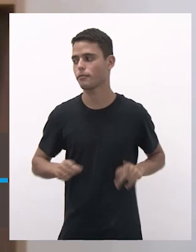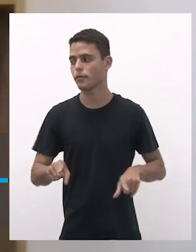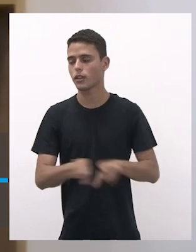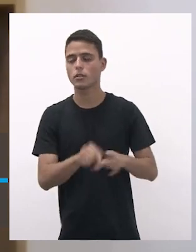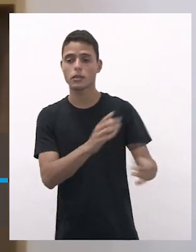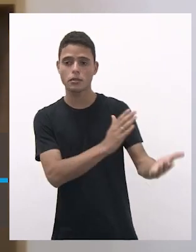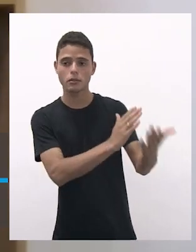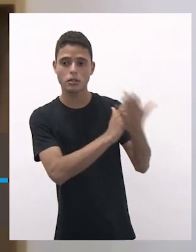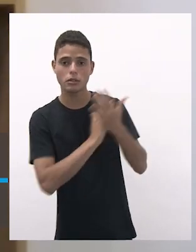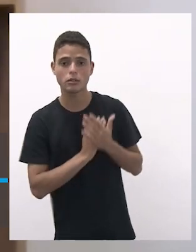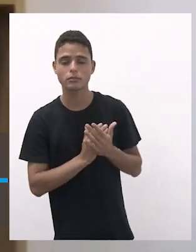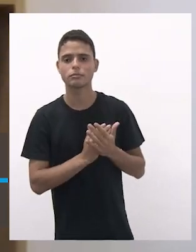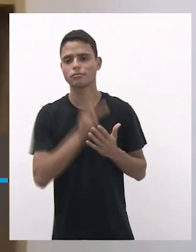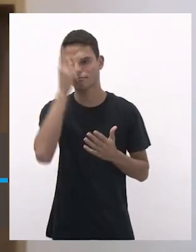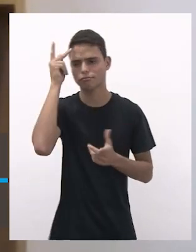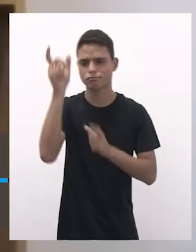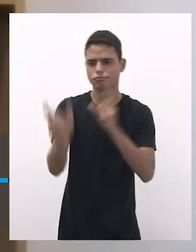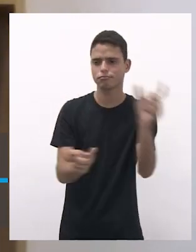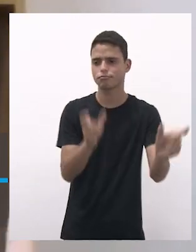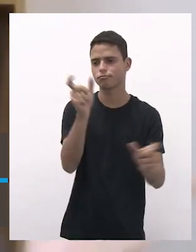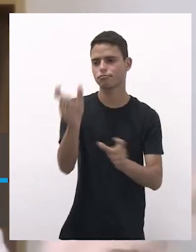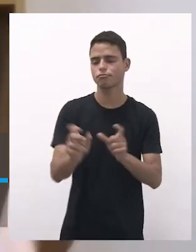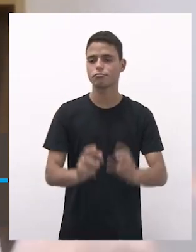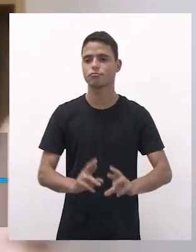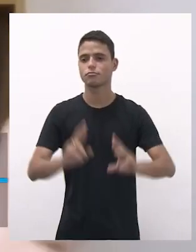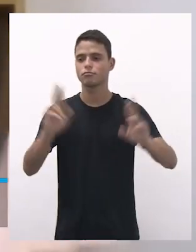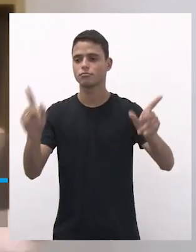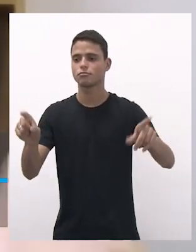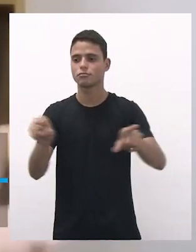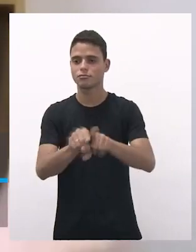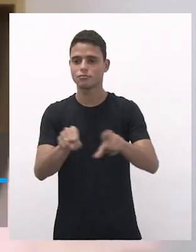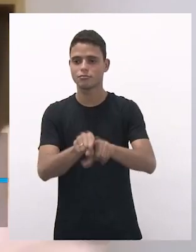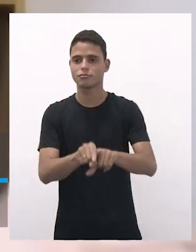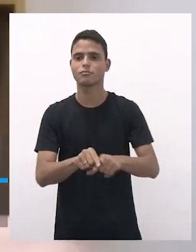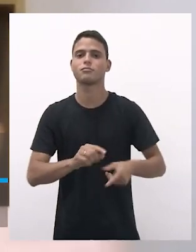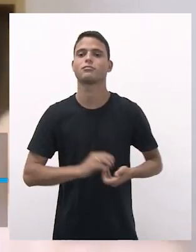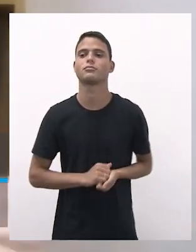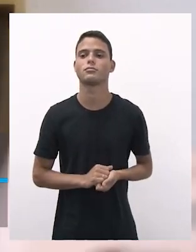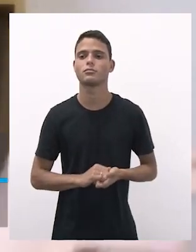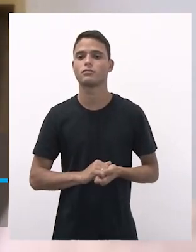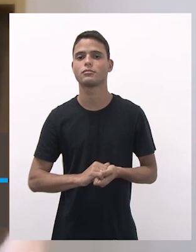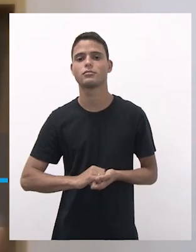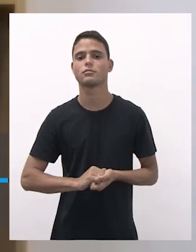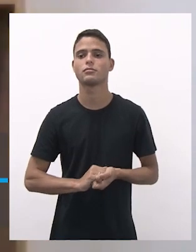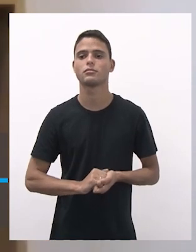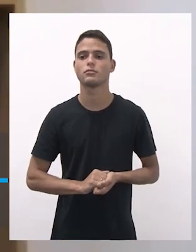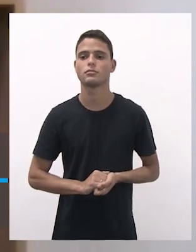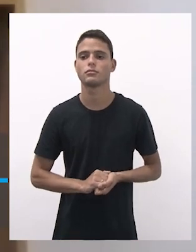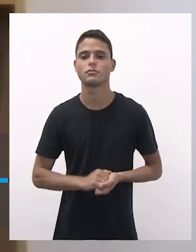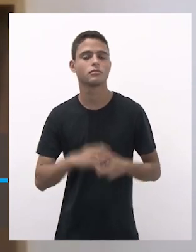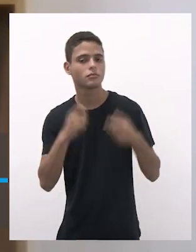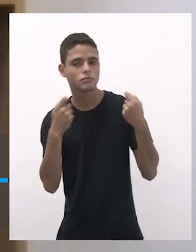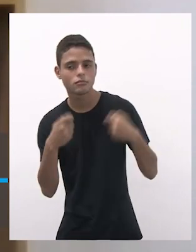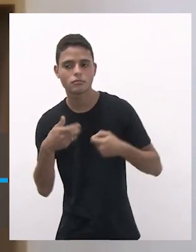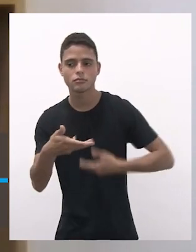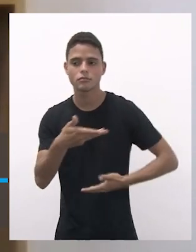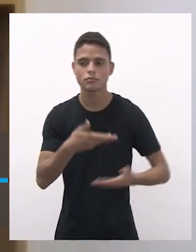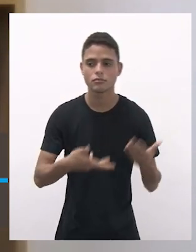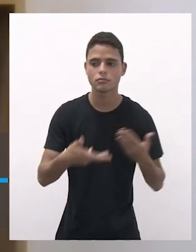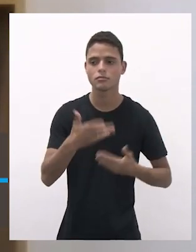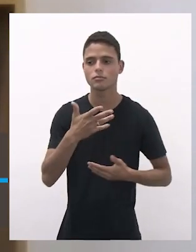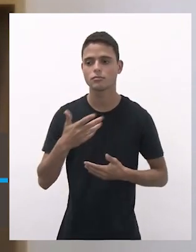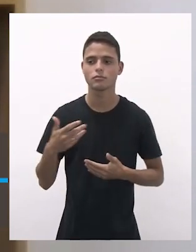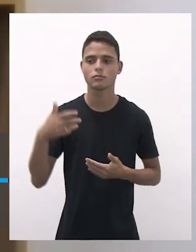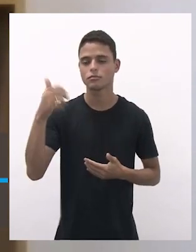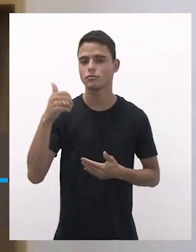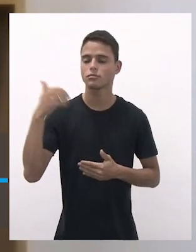com tantas pessoas diferentes também faz com que eu, né, precise articular melhor, né,